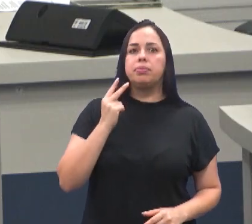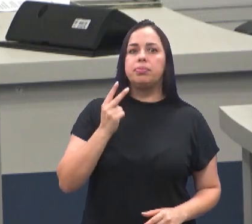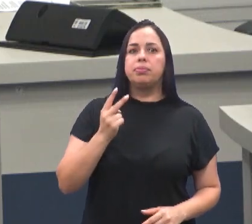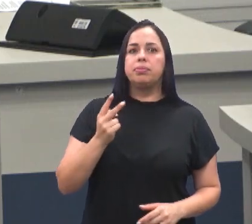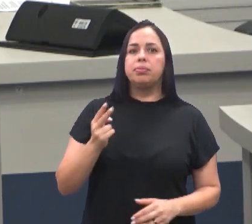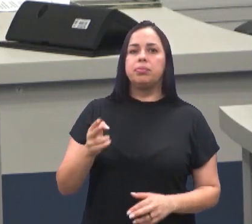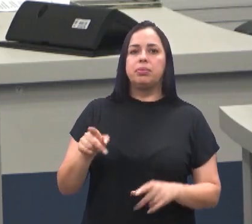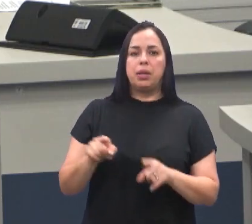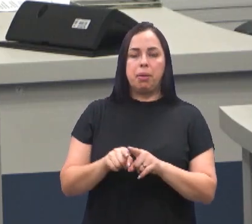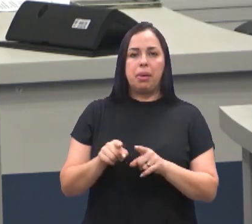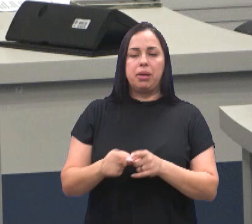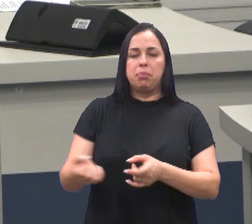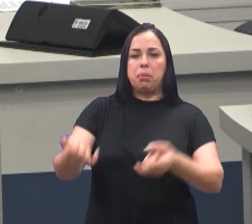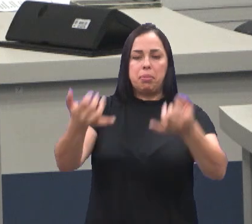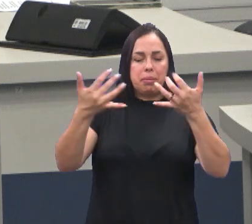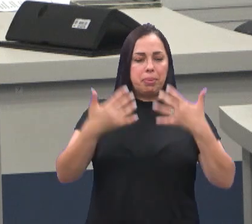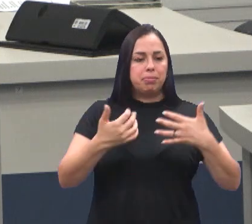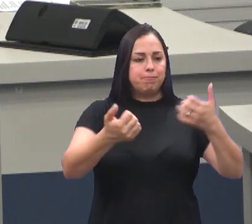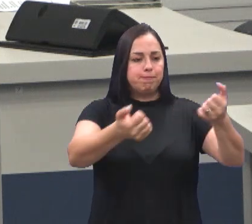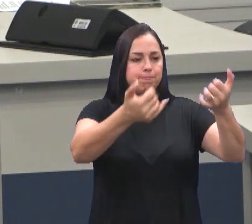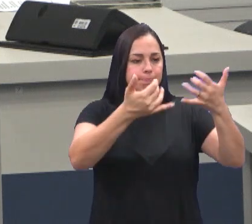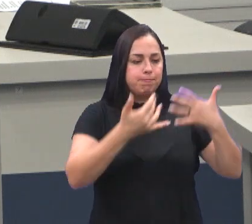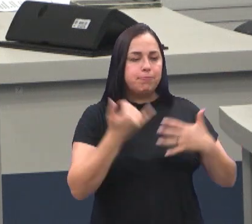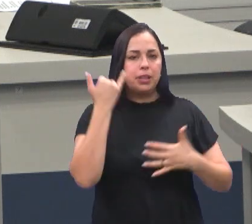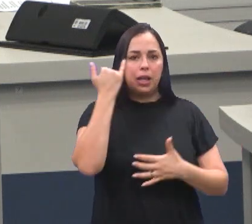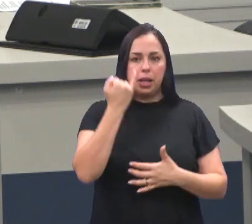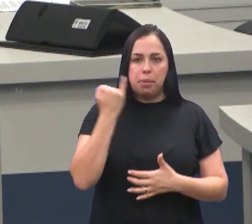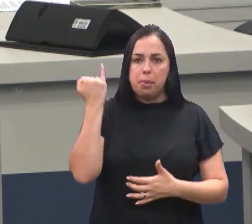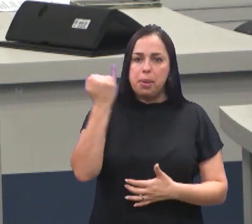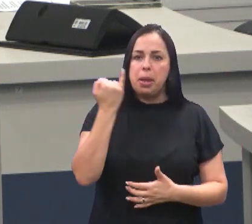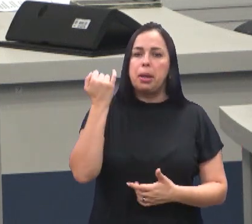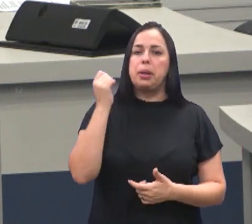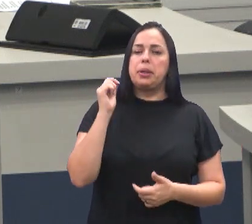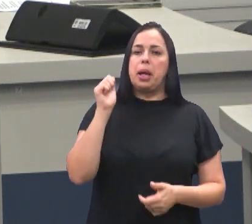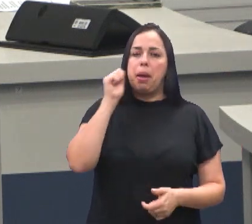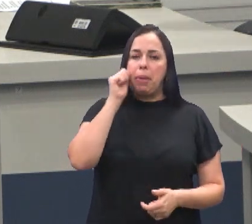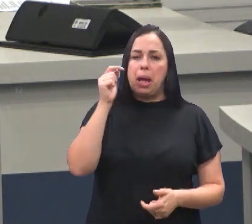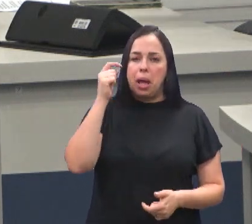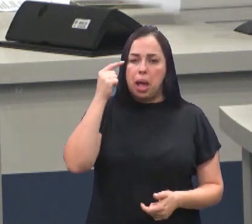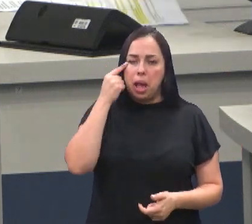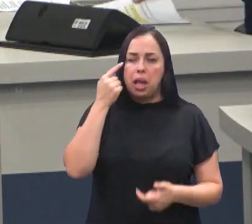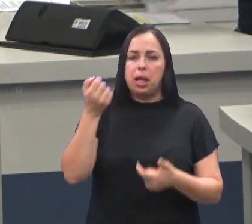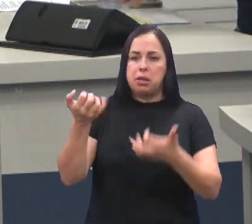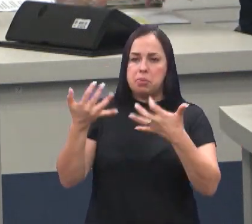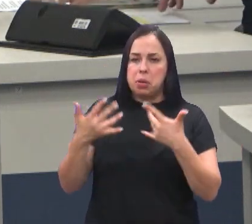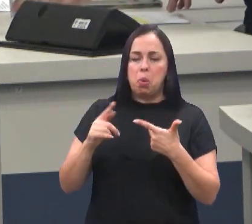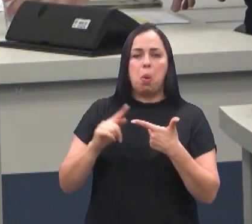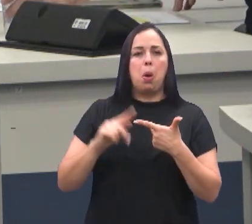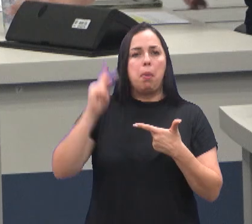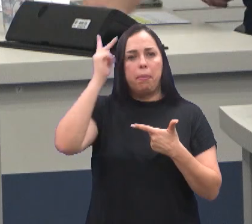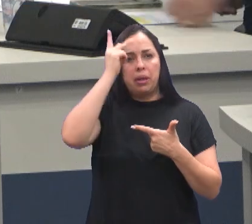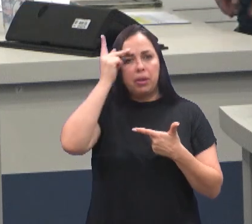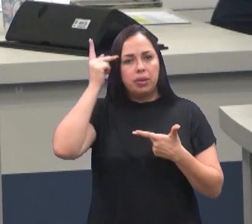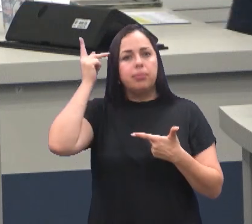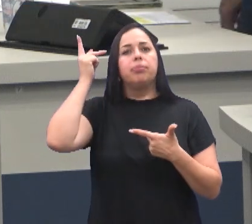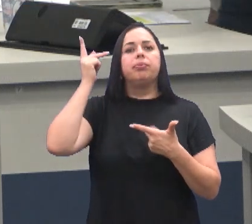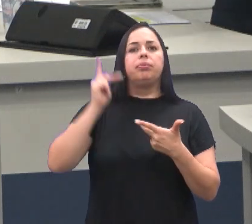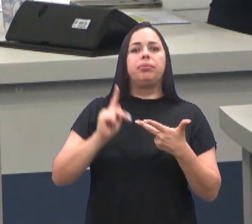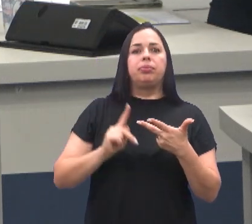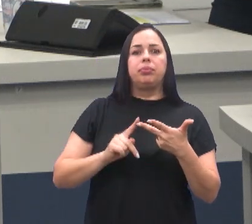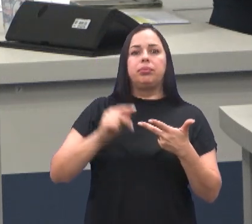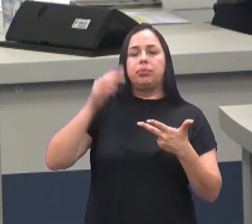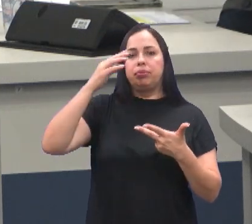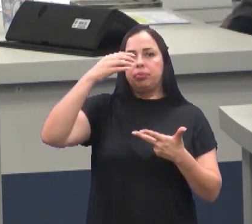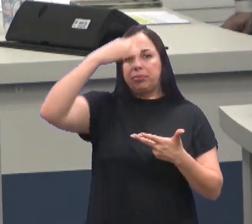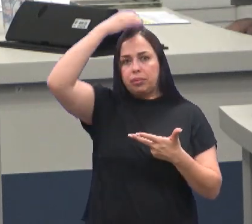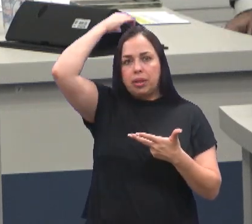relatos importantes que a vereadora Amélia trouxe, o vereador Petiti, o vereador Carlos Abrantes,